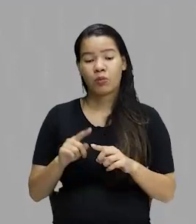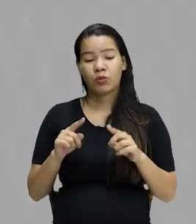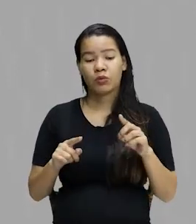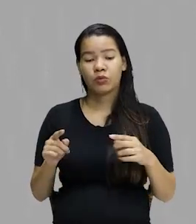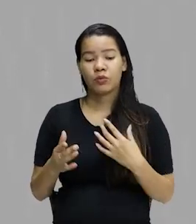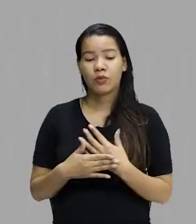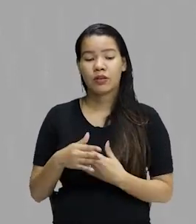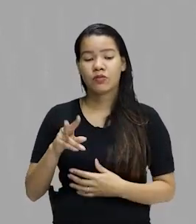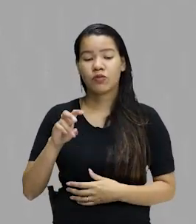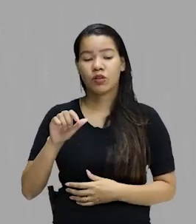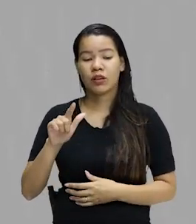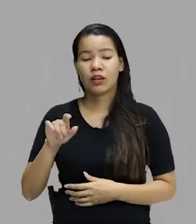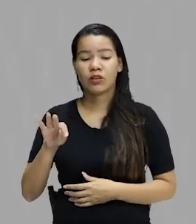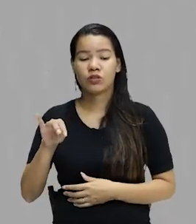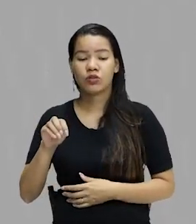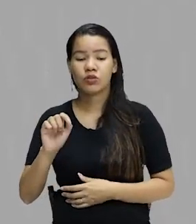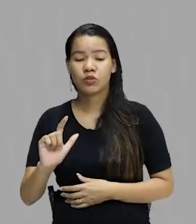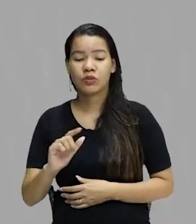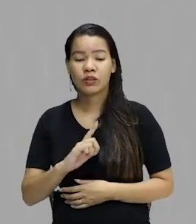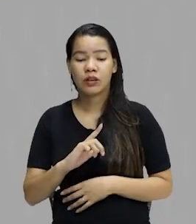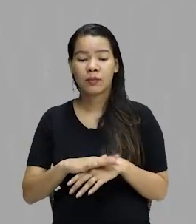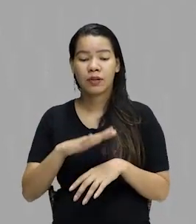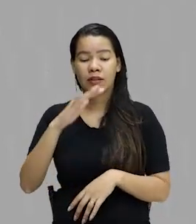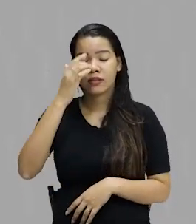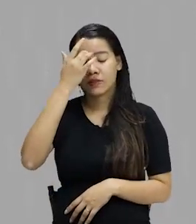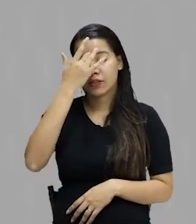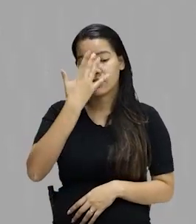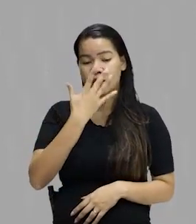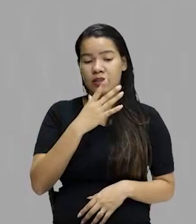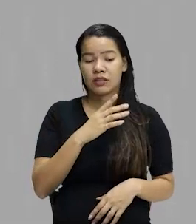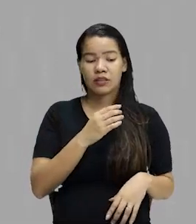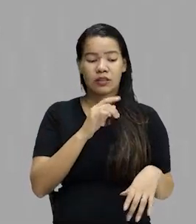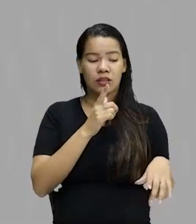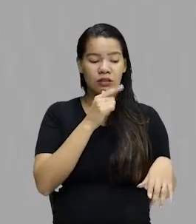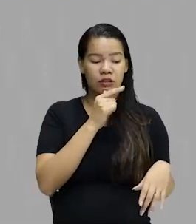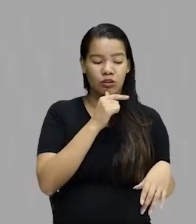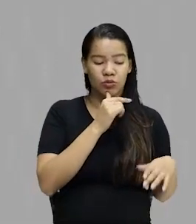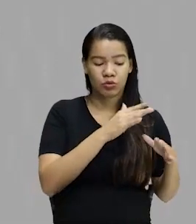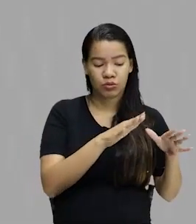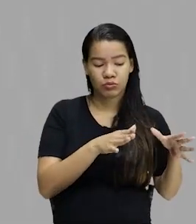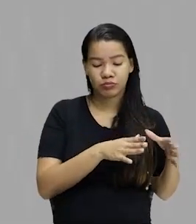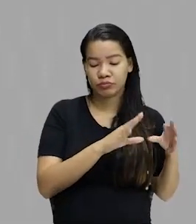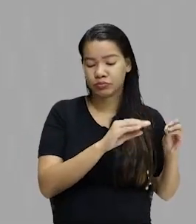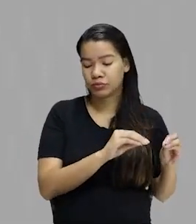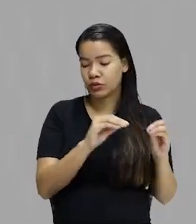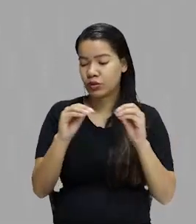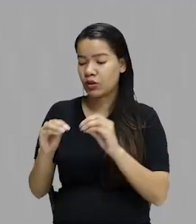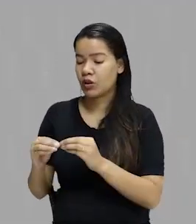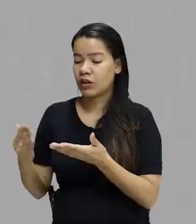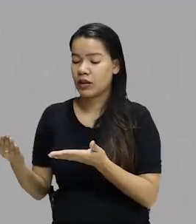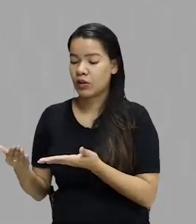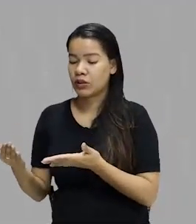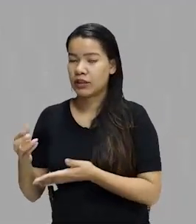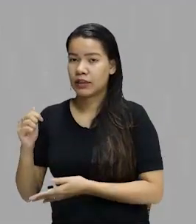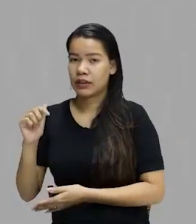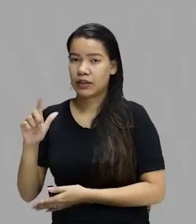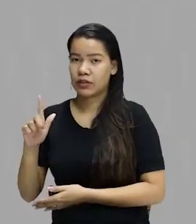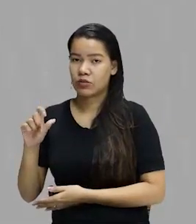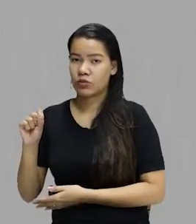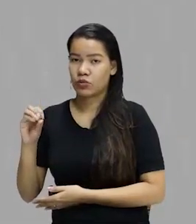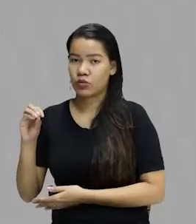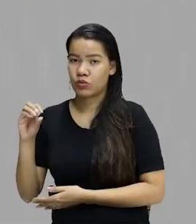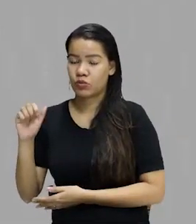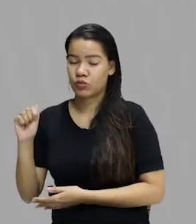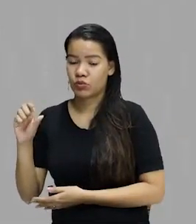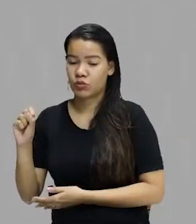né, que tenha uma maior facilidade de passar do estado líquido para o estado gasoso. Uma terceira